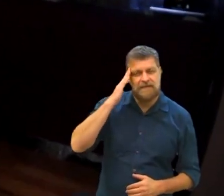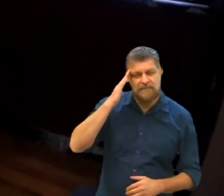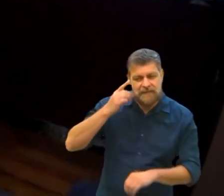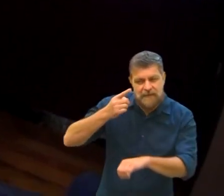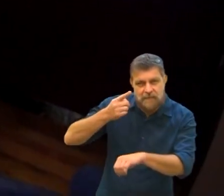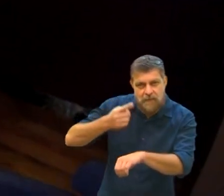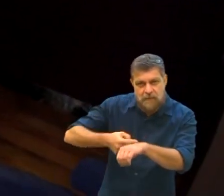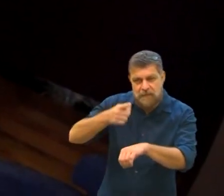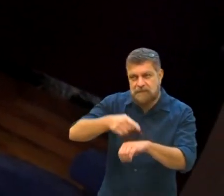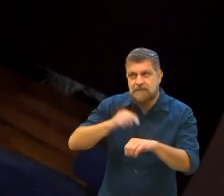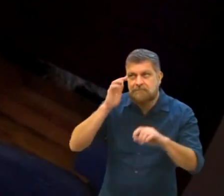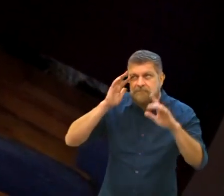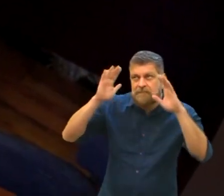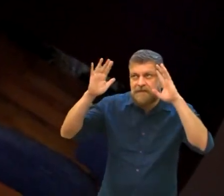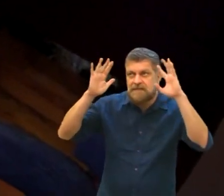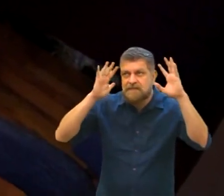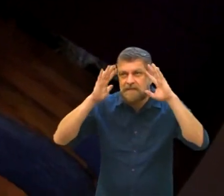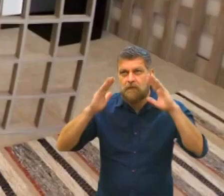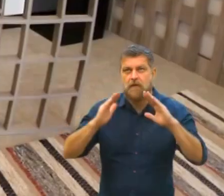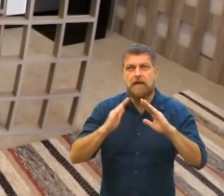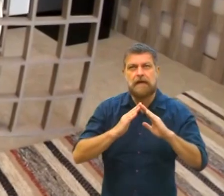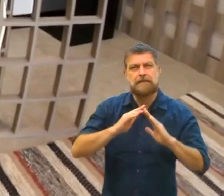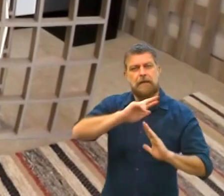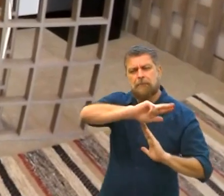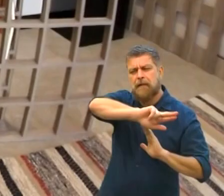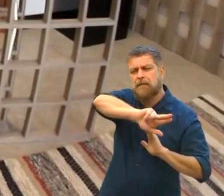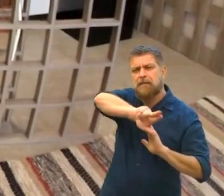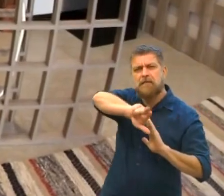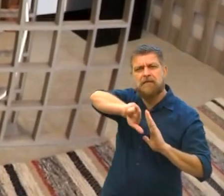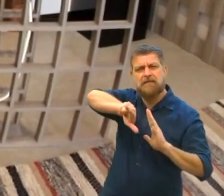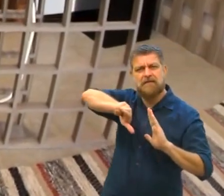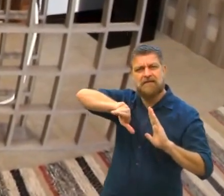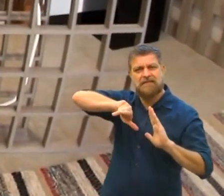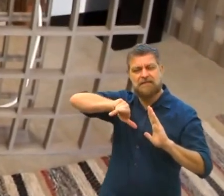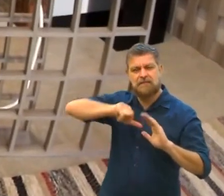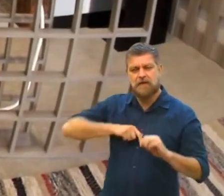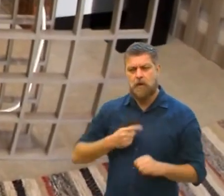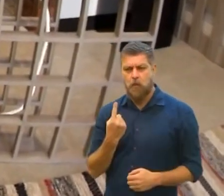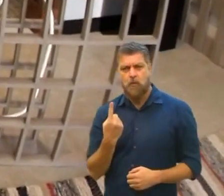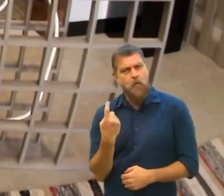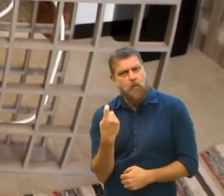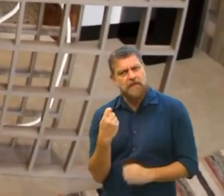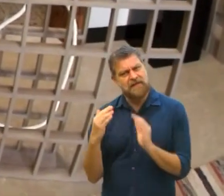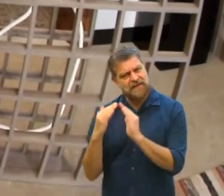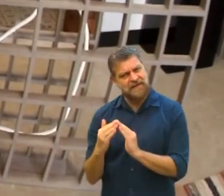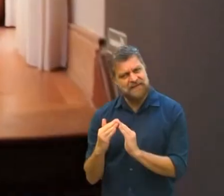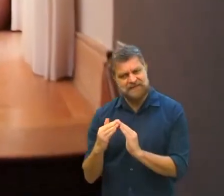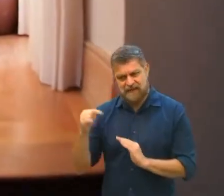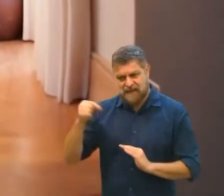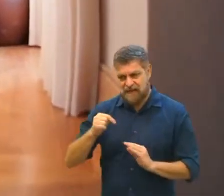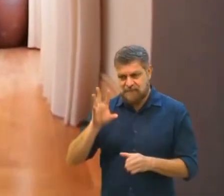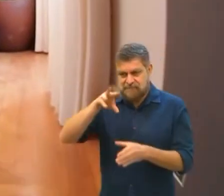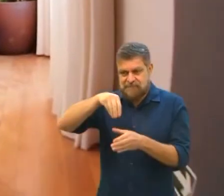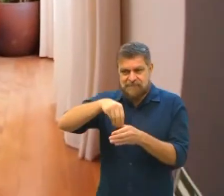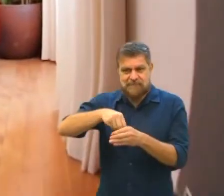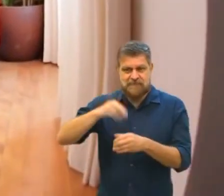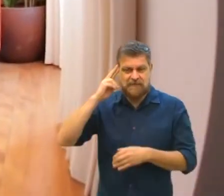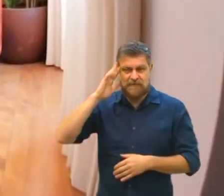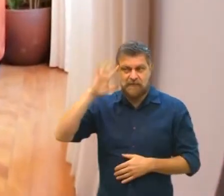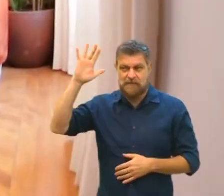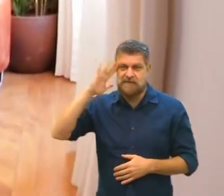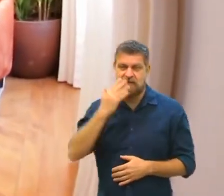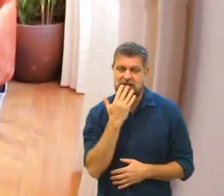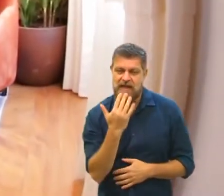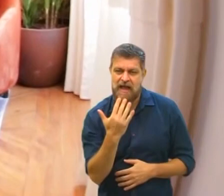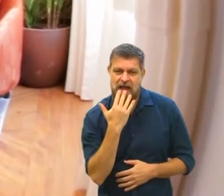Sabe aquele momento para se imaginar morando em várias casas diferentes, só que em um único lugar? Esse sonho cheio